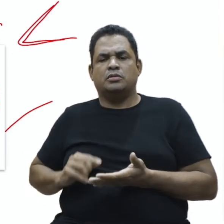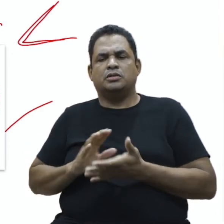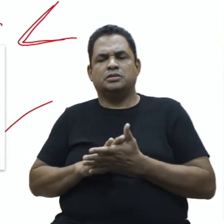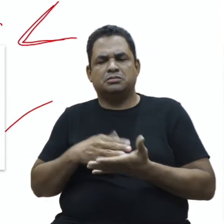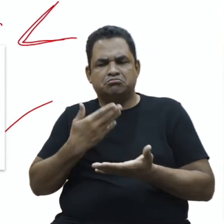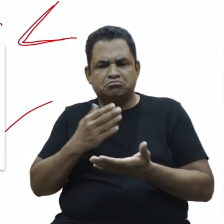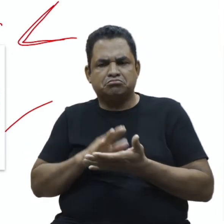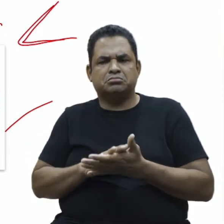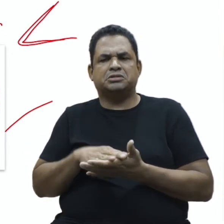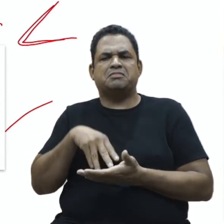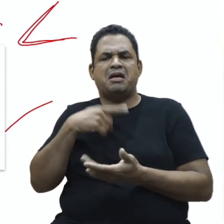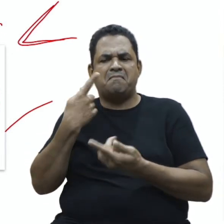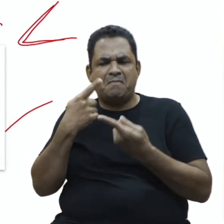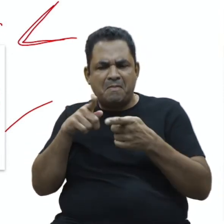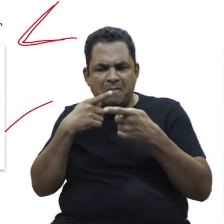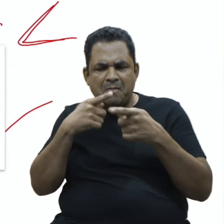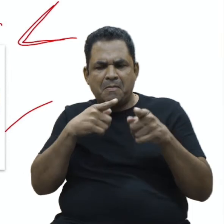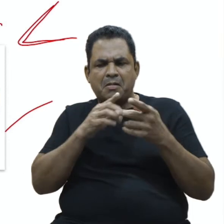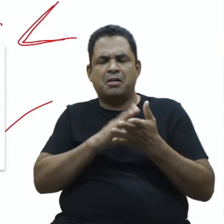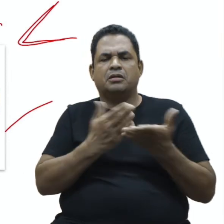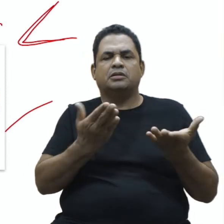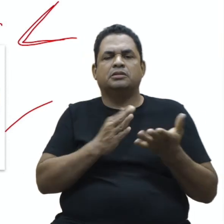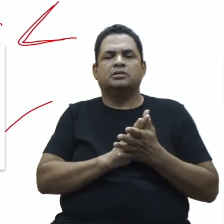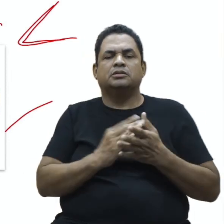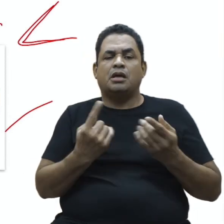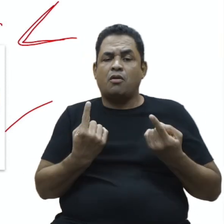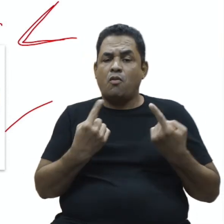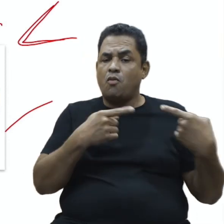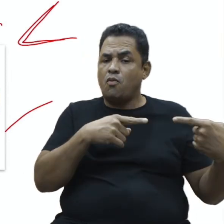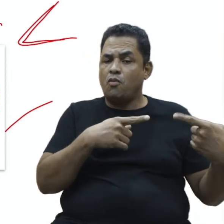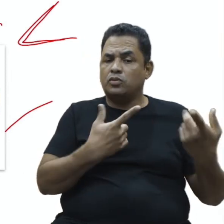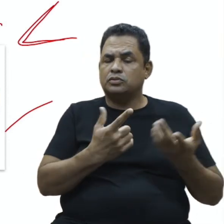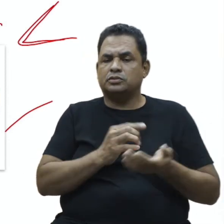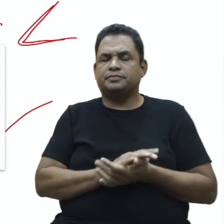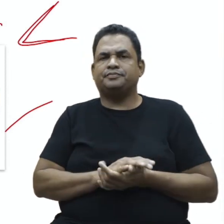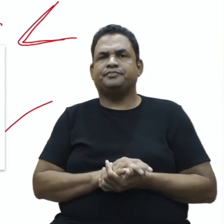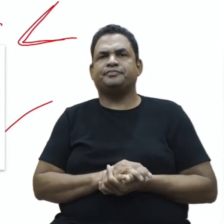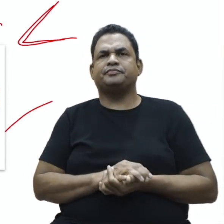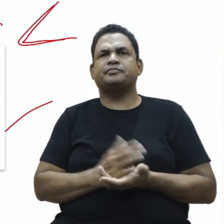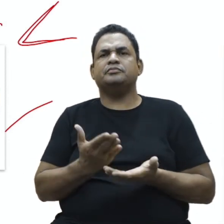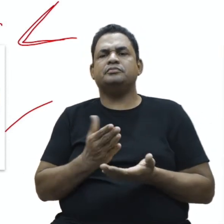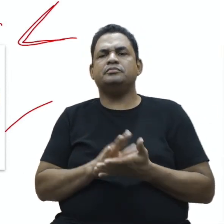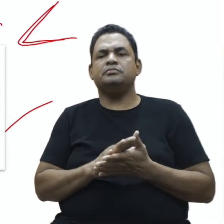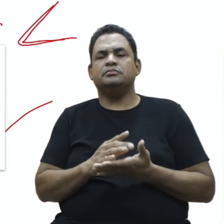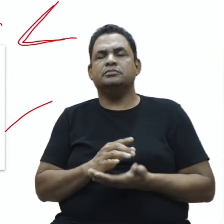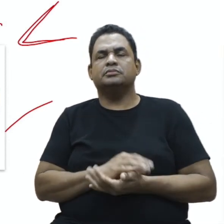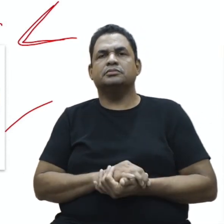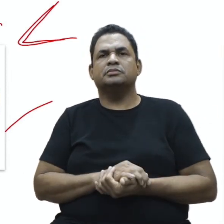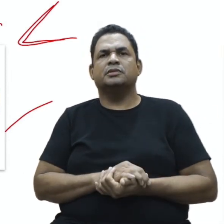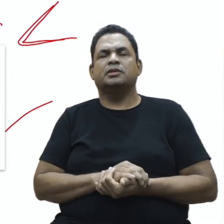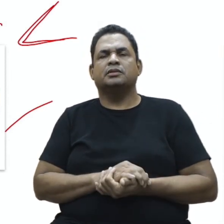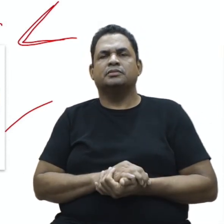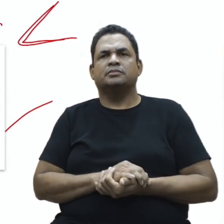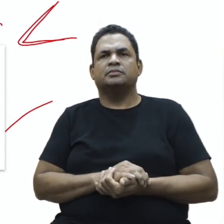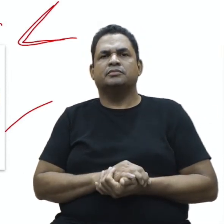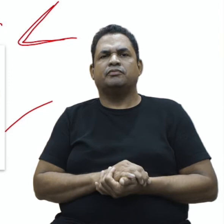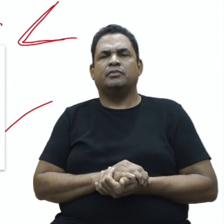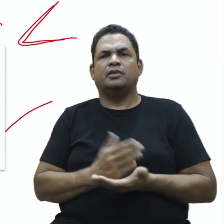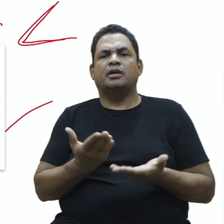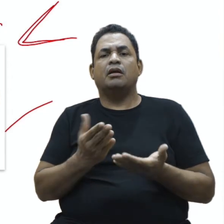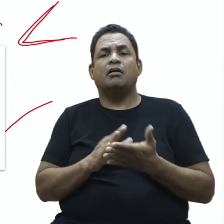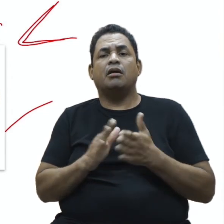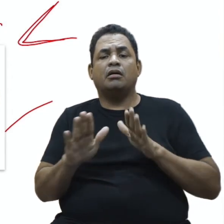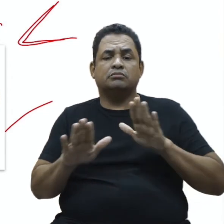mais pedrada. O que está na oposição está nesse sentido de dar essas pedradas, né? E, às vezes,